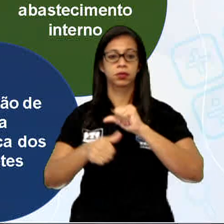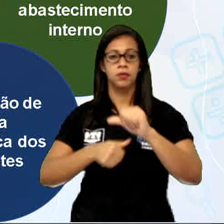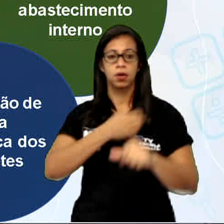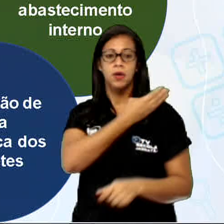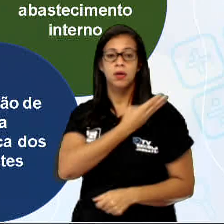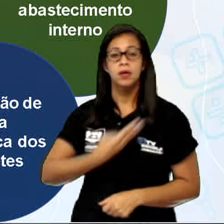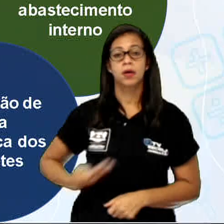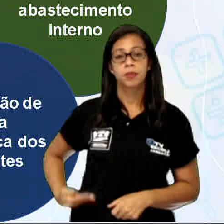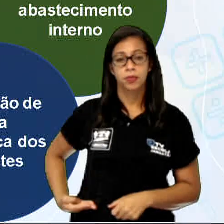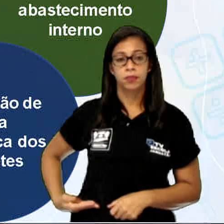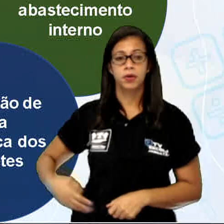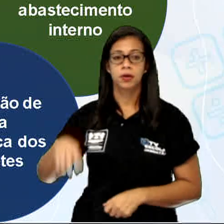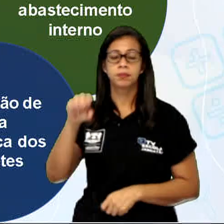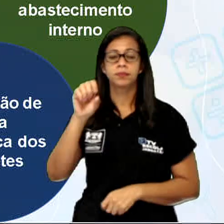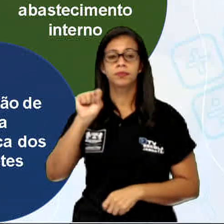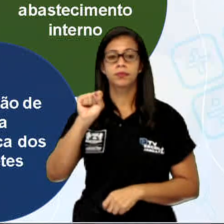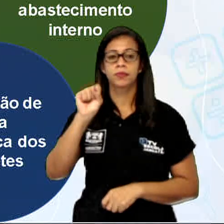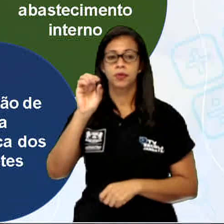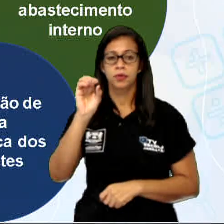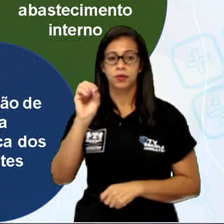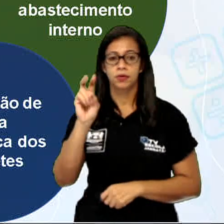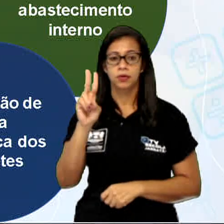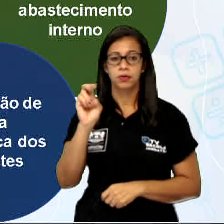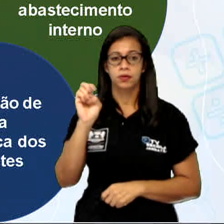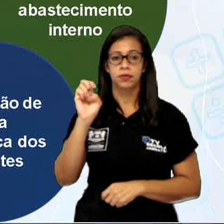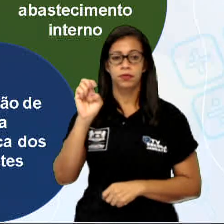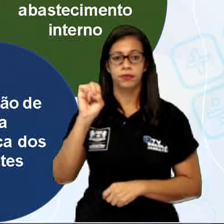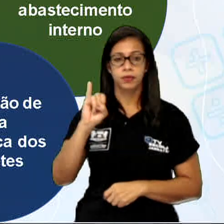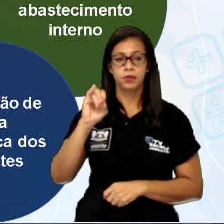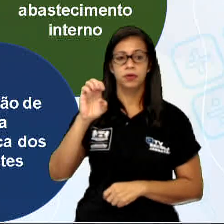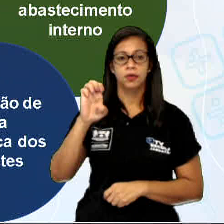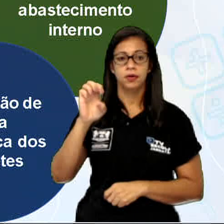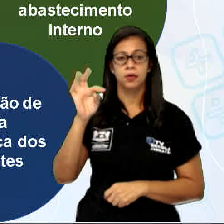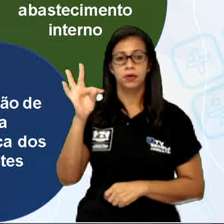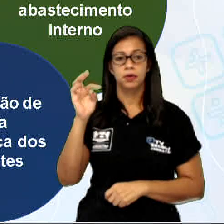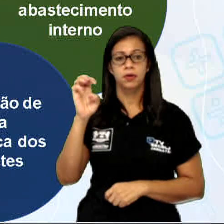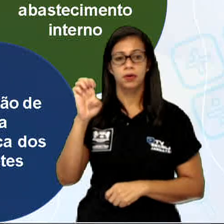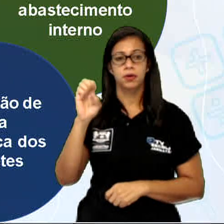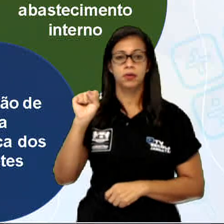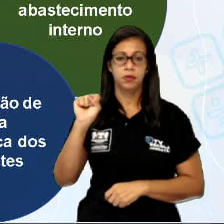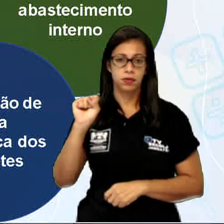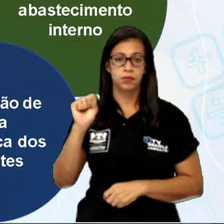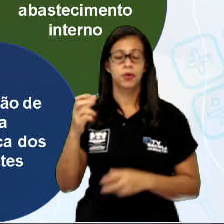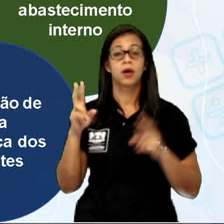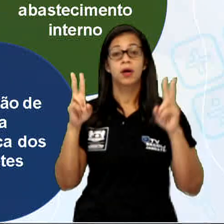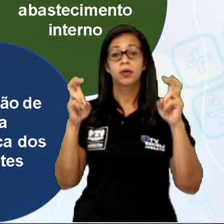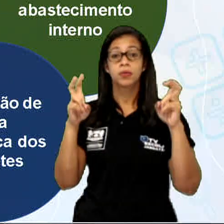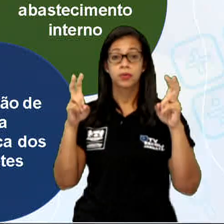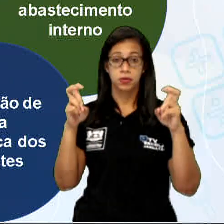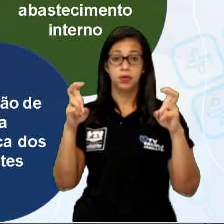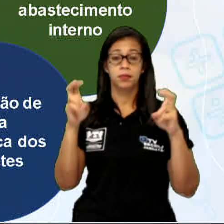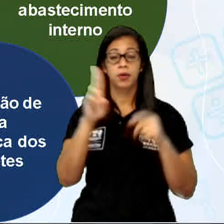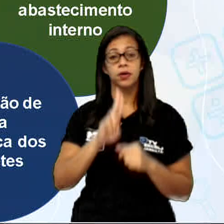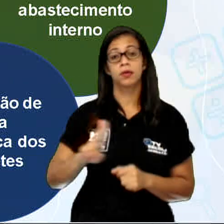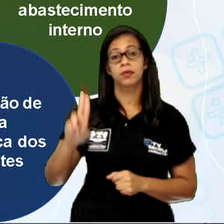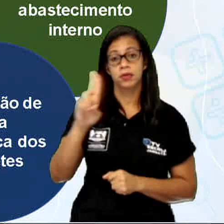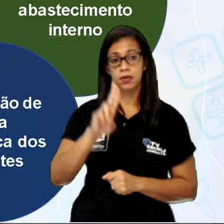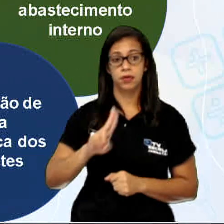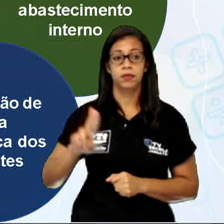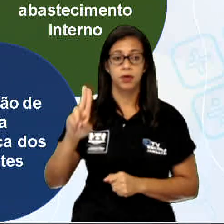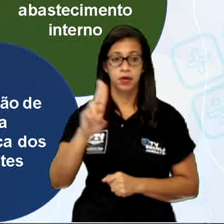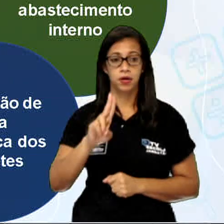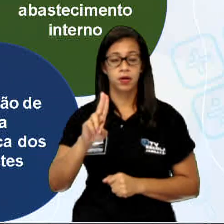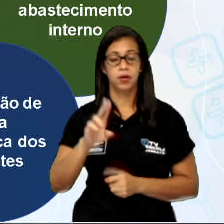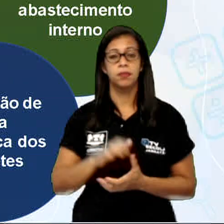eram resumidos nos seguintes lemas: todo poder aos sovietes, né? Todo poder aos trabalhadores, e presta atenção nesse lema,